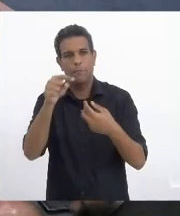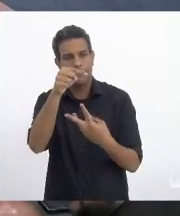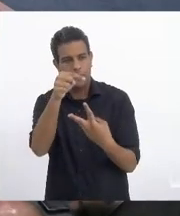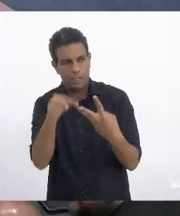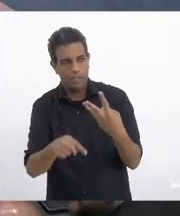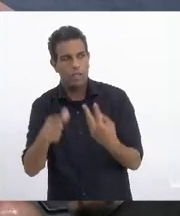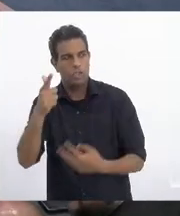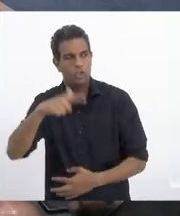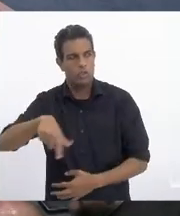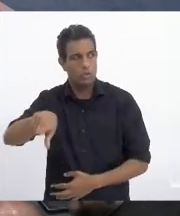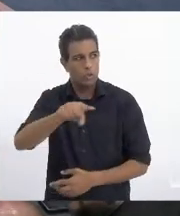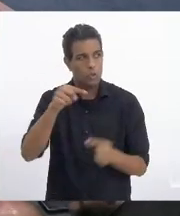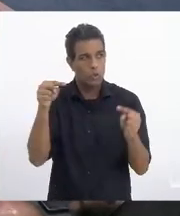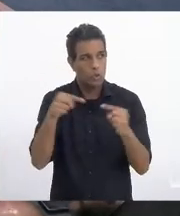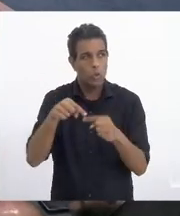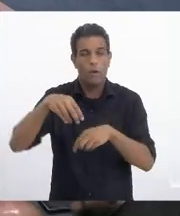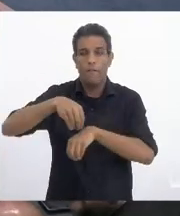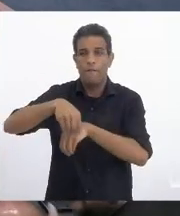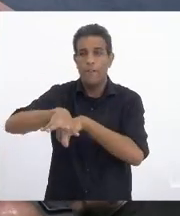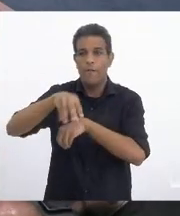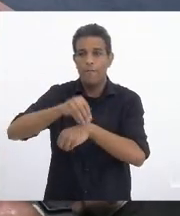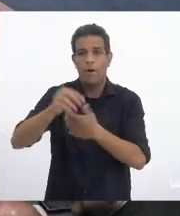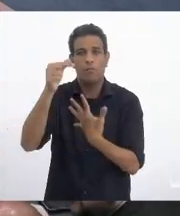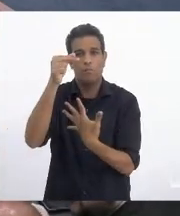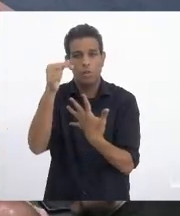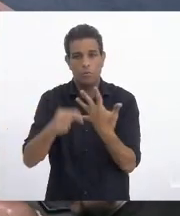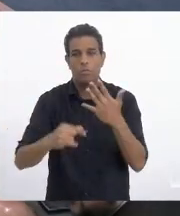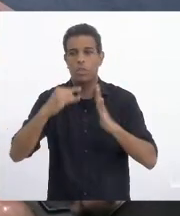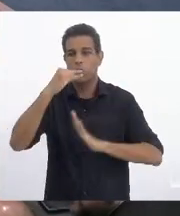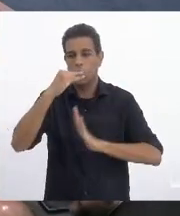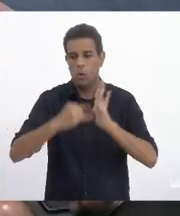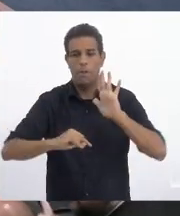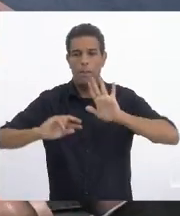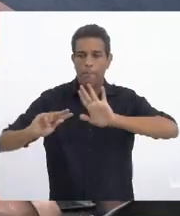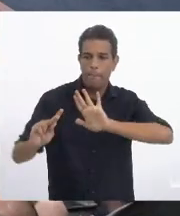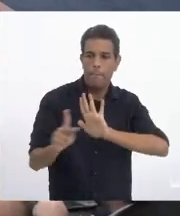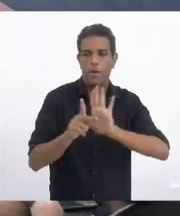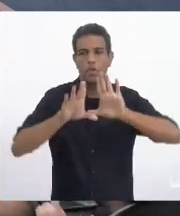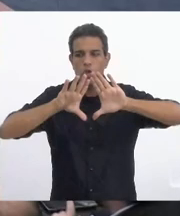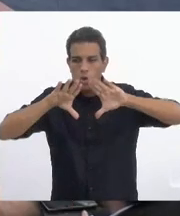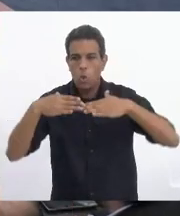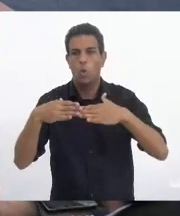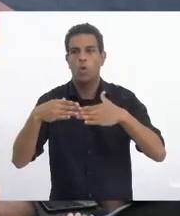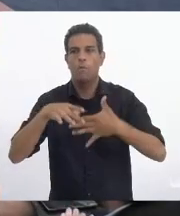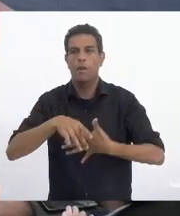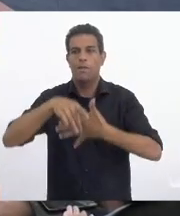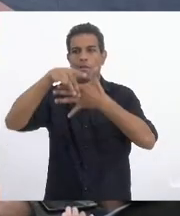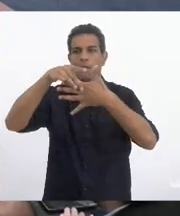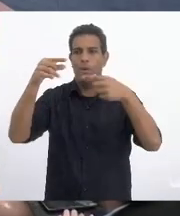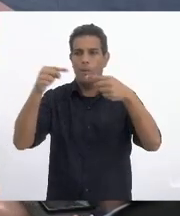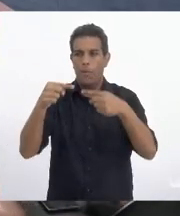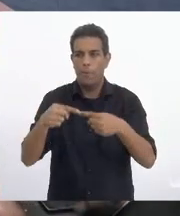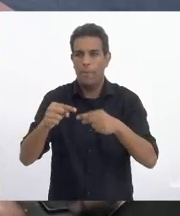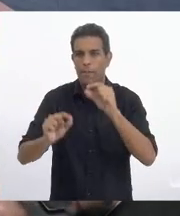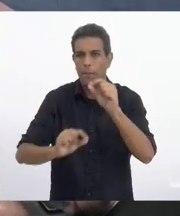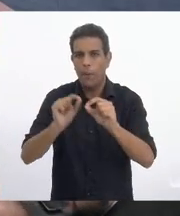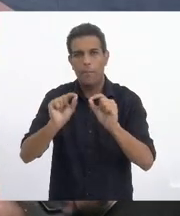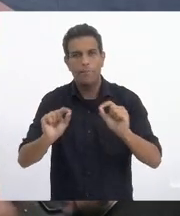ali. Todas as informações e documentos podem ser encaminhados para o nosso chefe de gabinete da liderança, que é o Marcelo, que está ali.